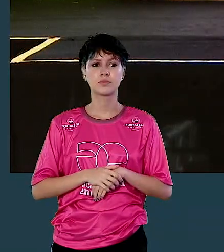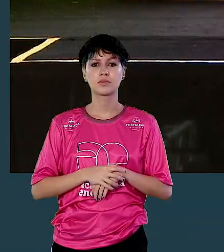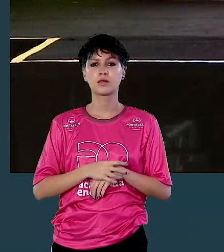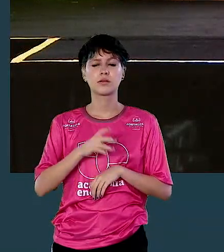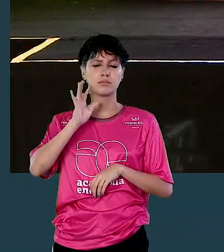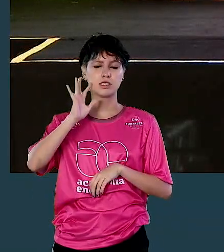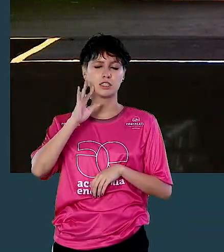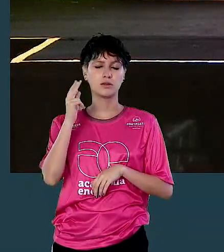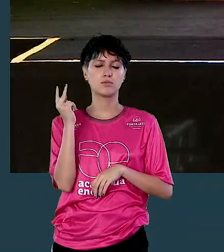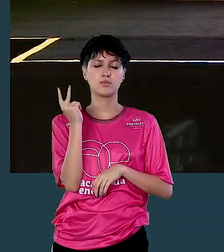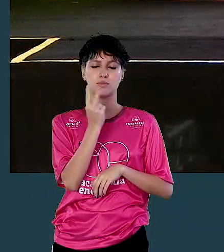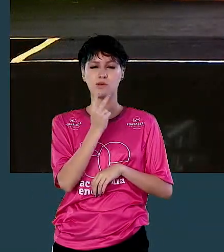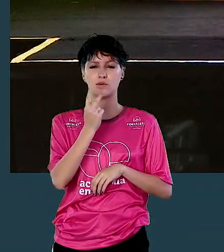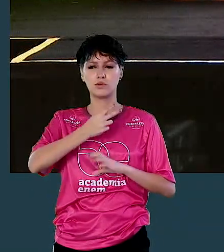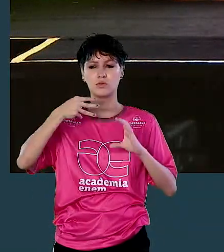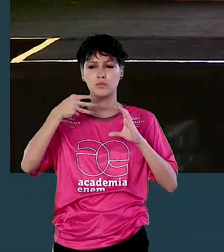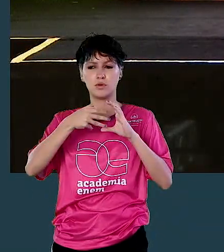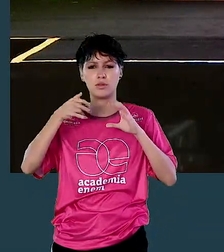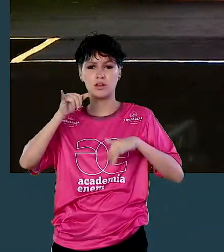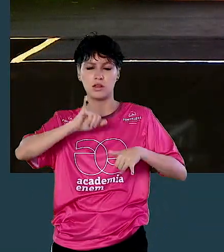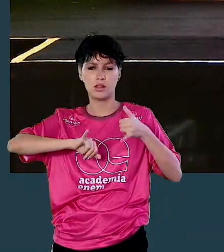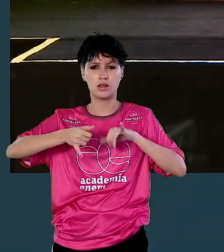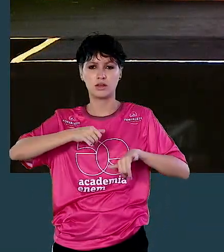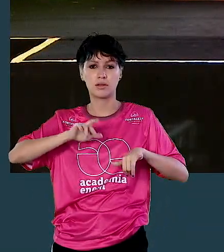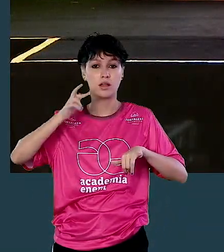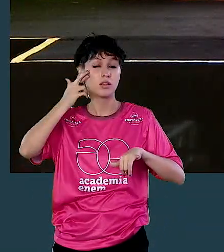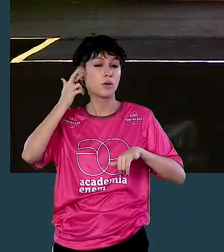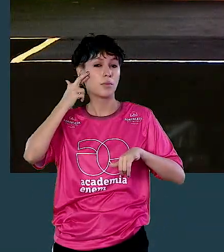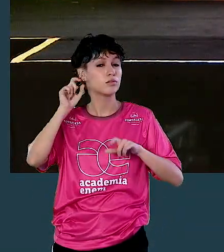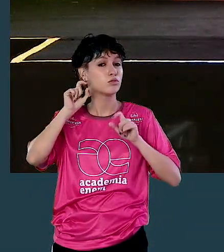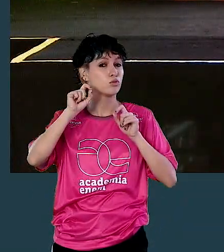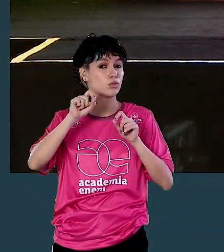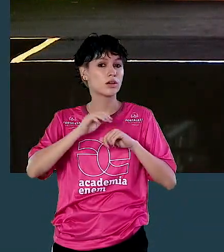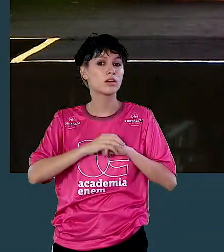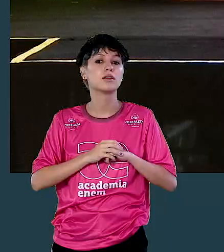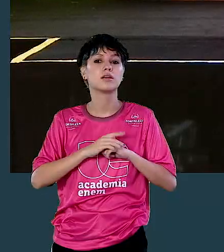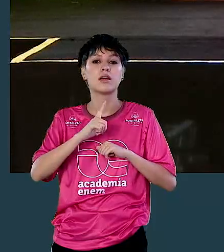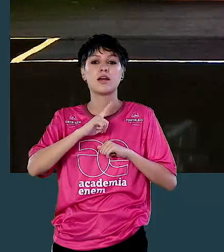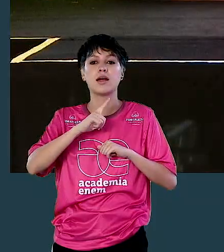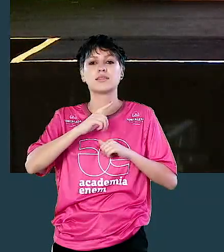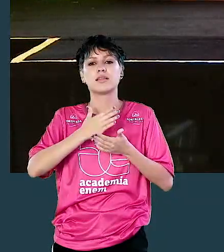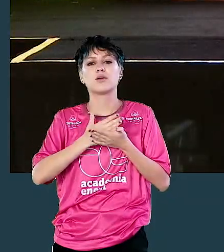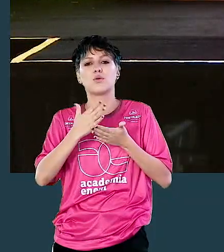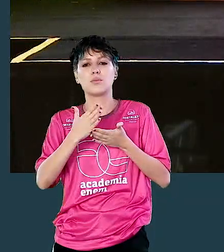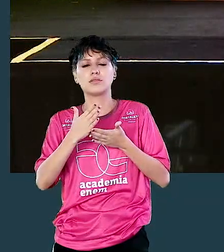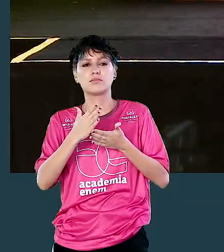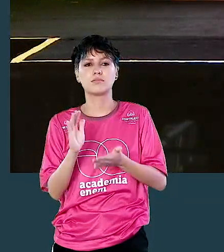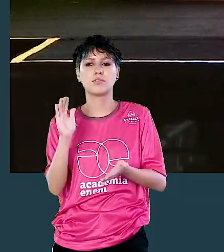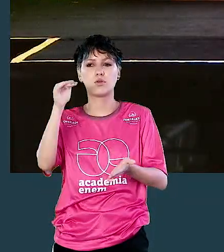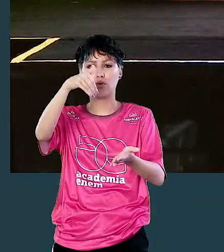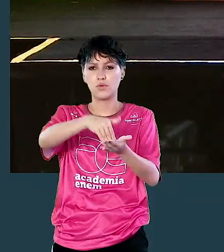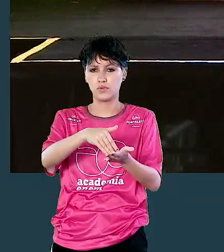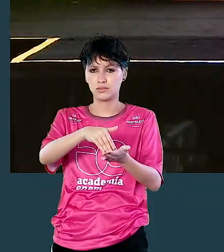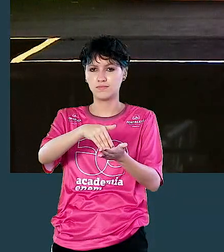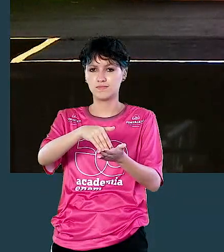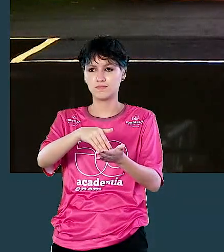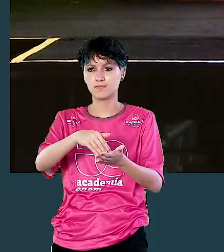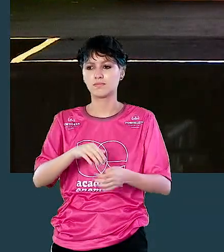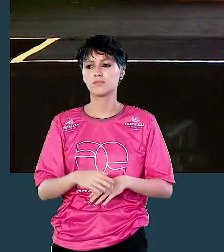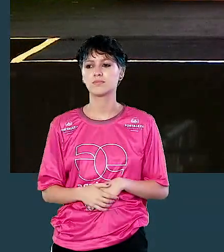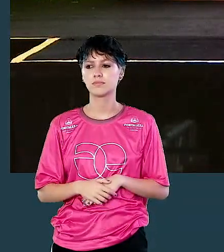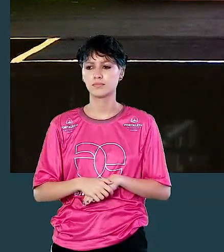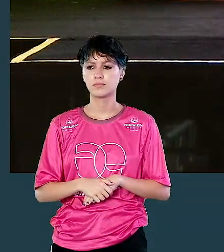somos duas moléculas químicas normais. Em que sentido, Ed? Só tem um início e um fim. Um início e um fim,